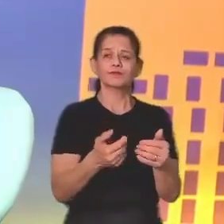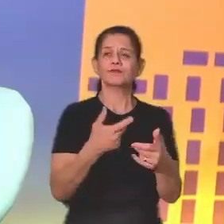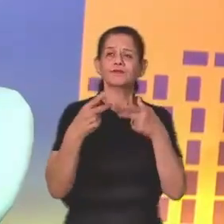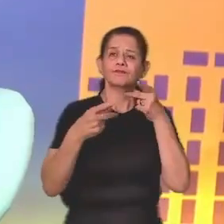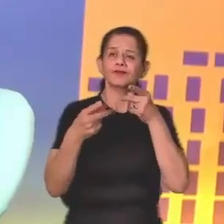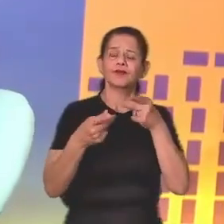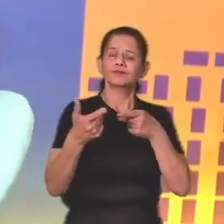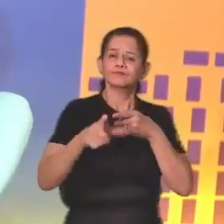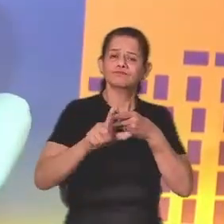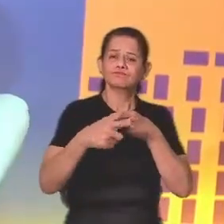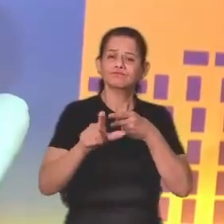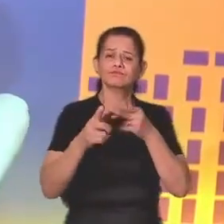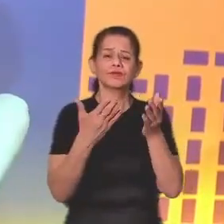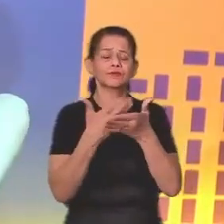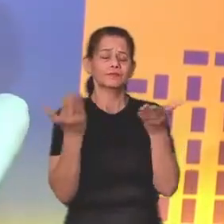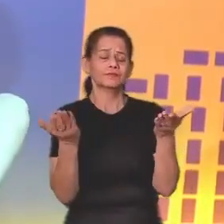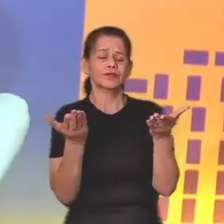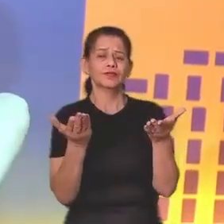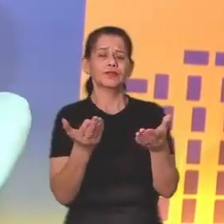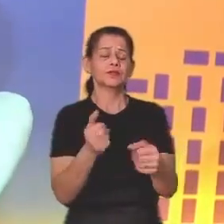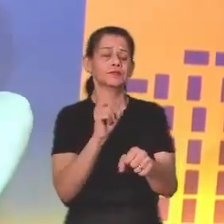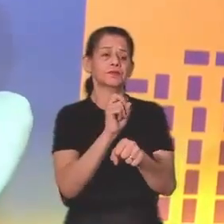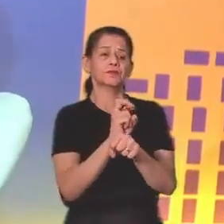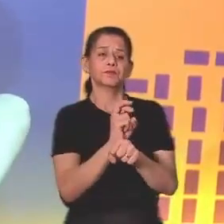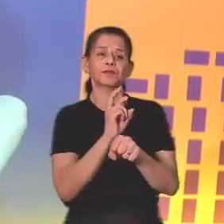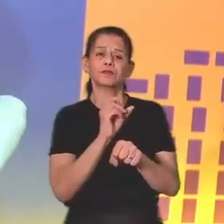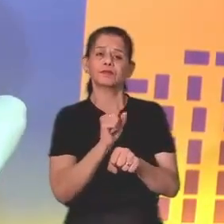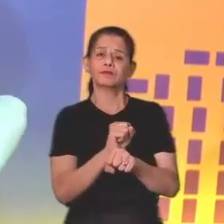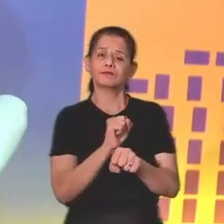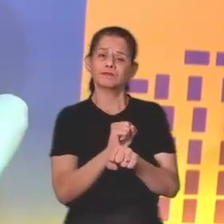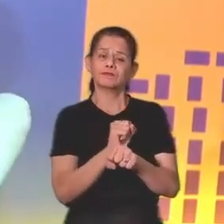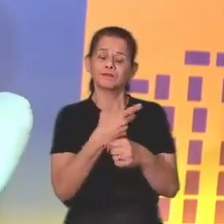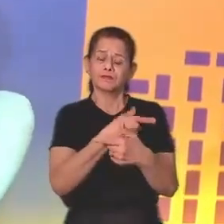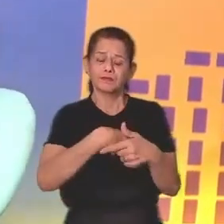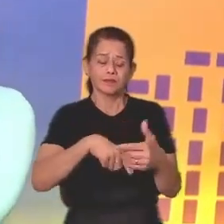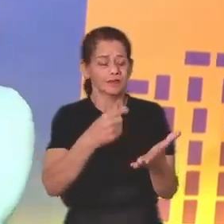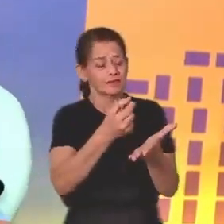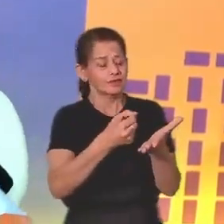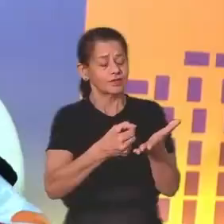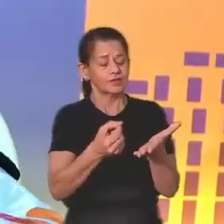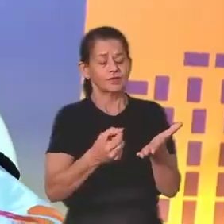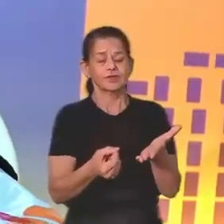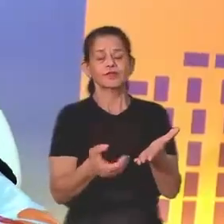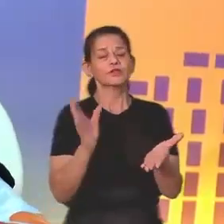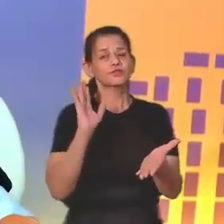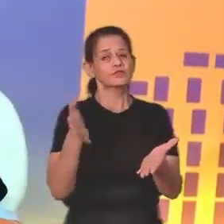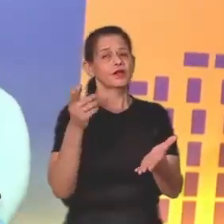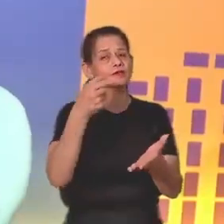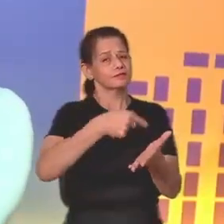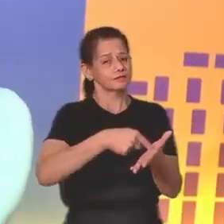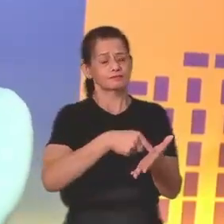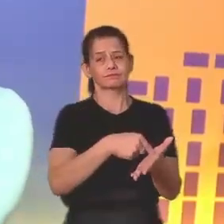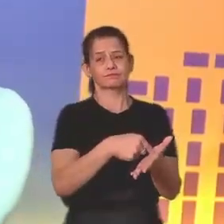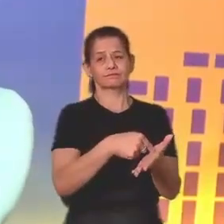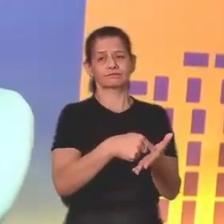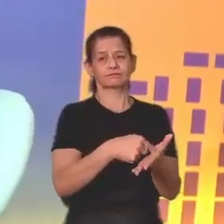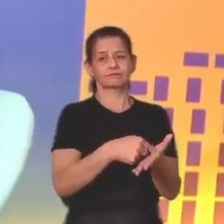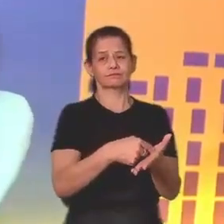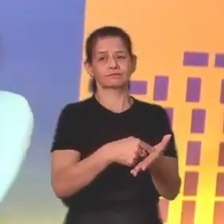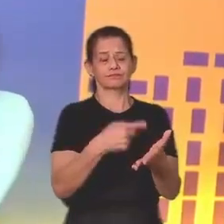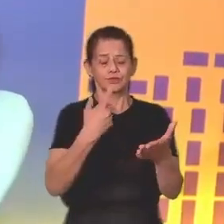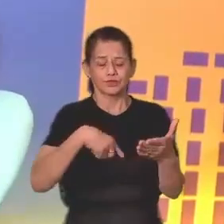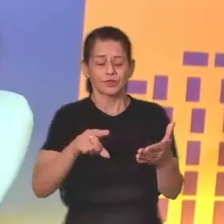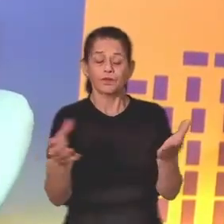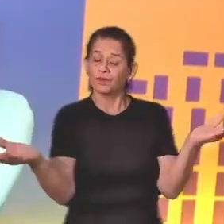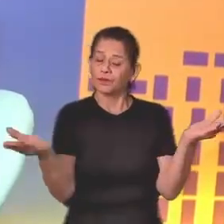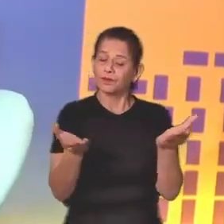eu acredito que esperança vocês têm. A escrita já está aí. A oportunidade, eu acho